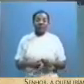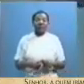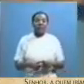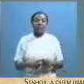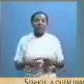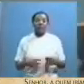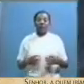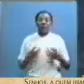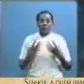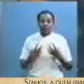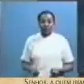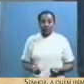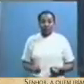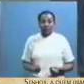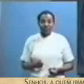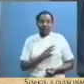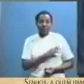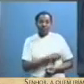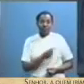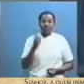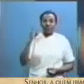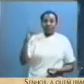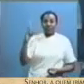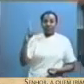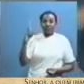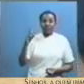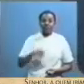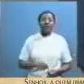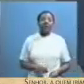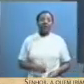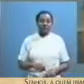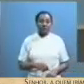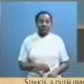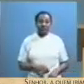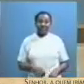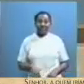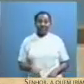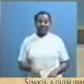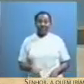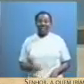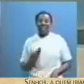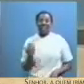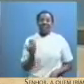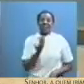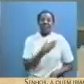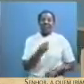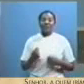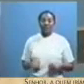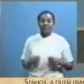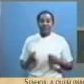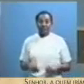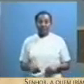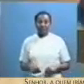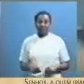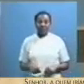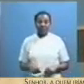com coisas finitas, com roupa. E aí você tem lá no armário 30,